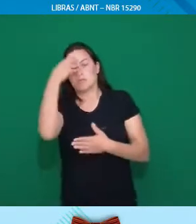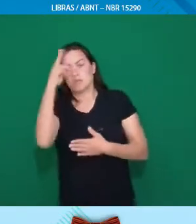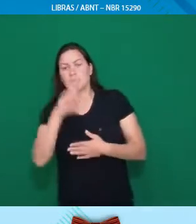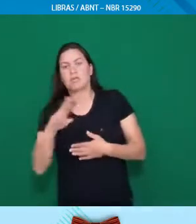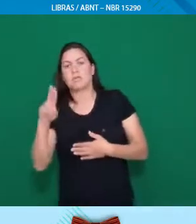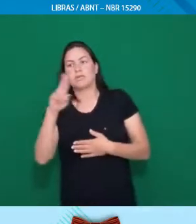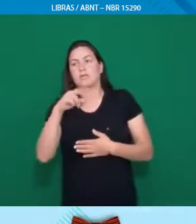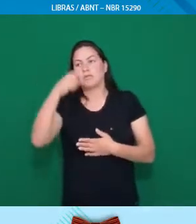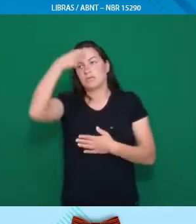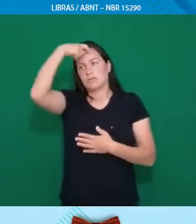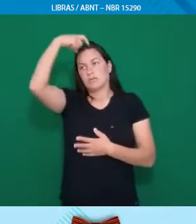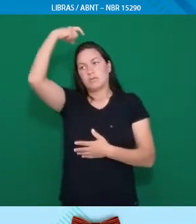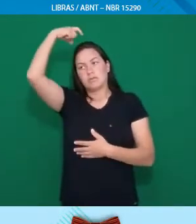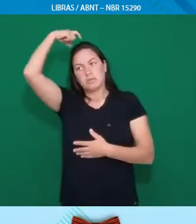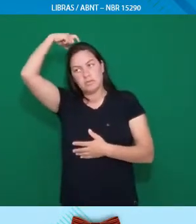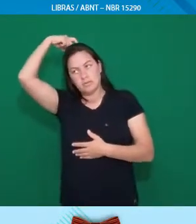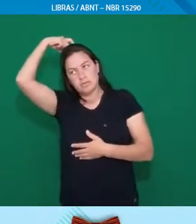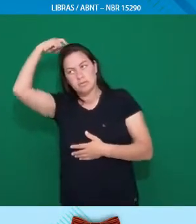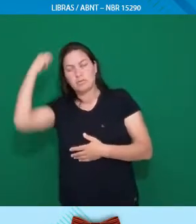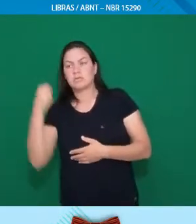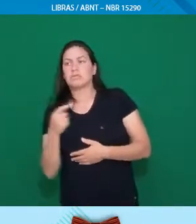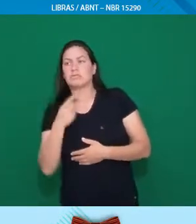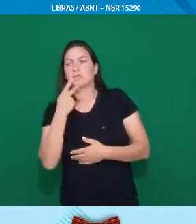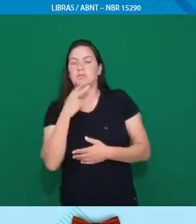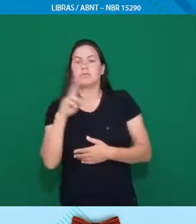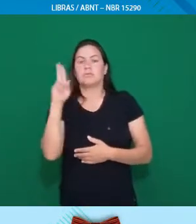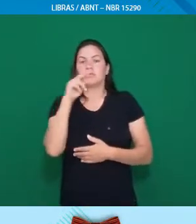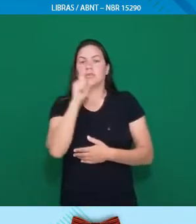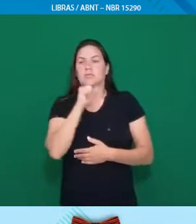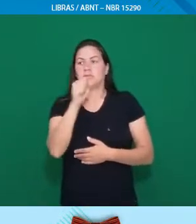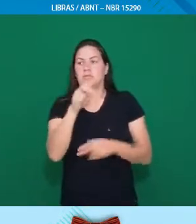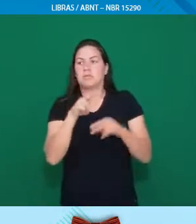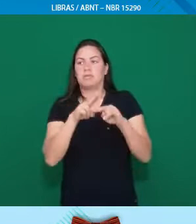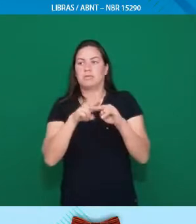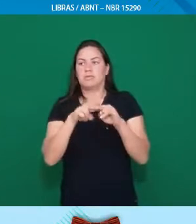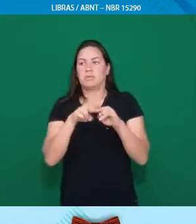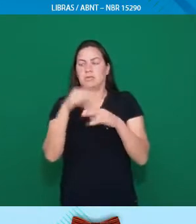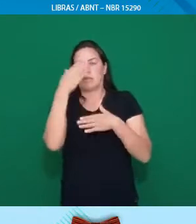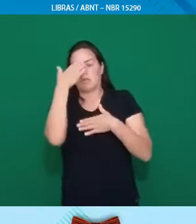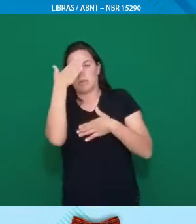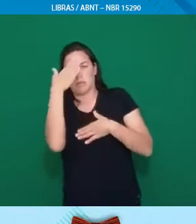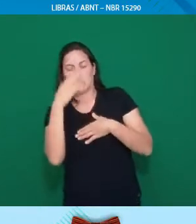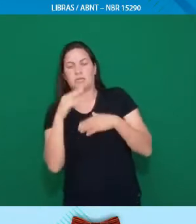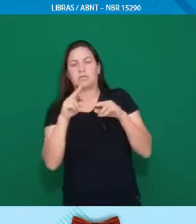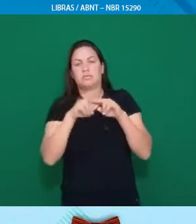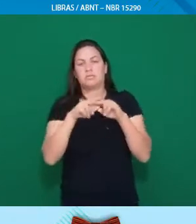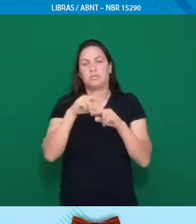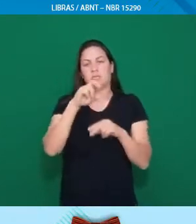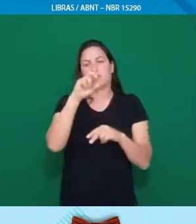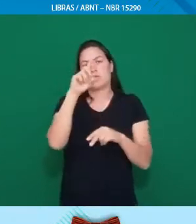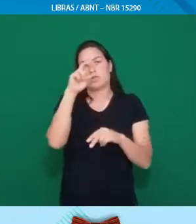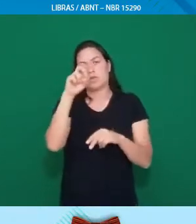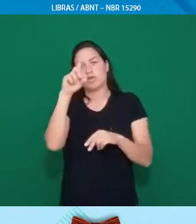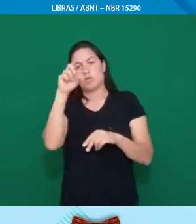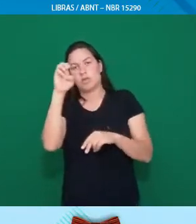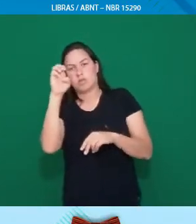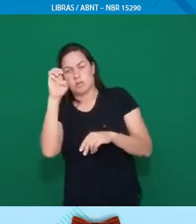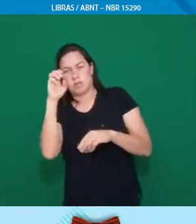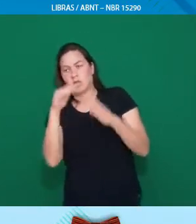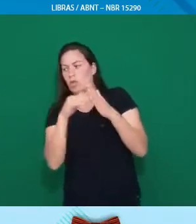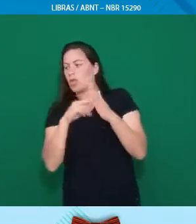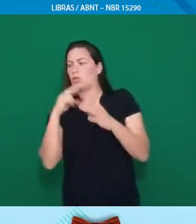Presidente for também não vou fazer uso da Tribuna para fazer minhas considerações finais agradecer aqui a presença defender